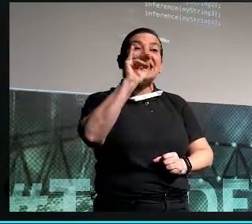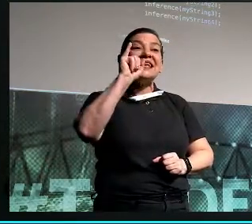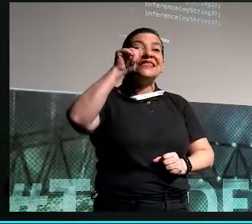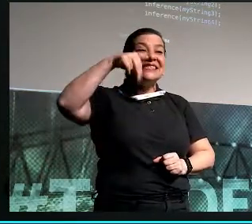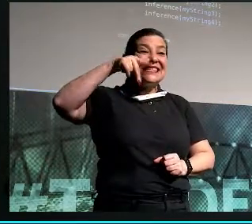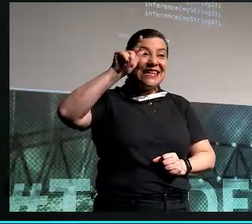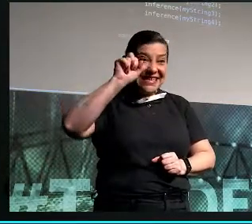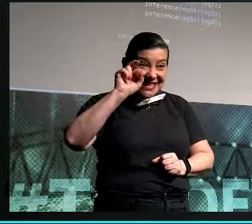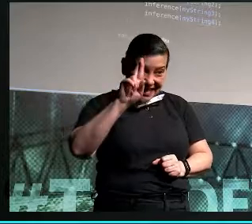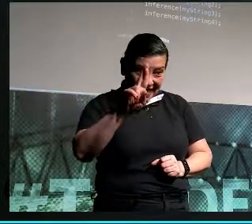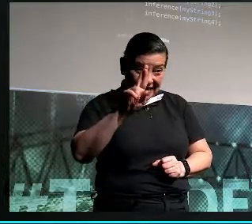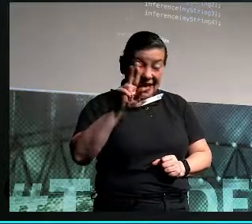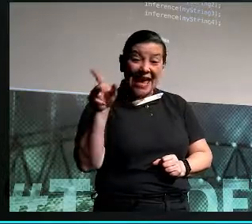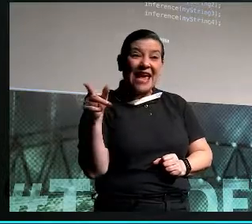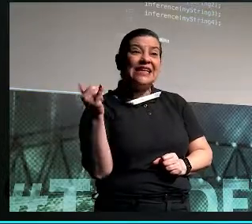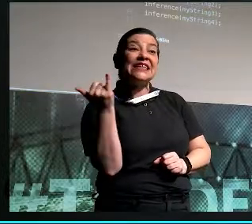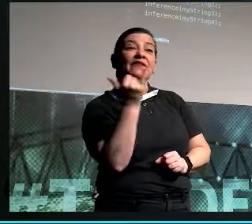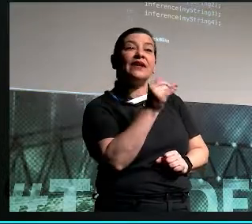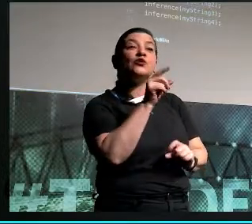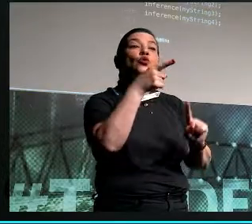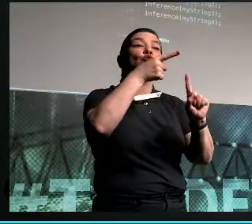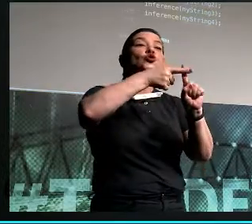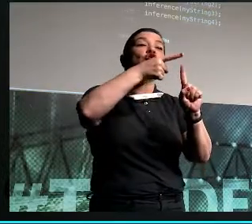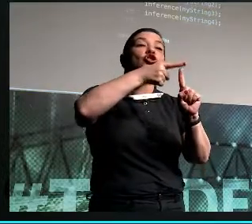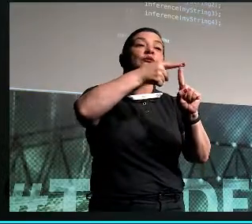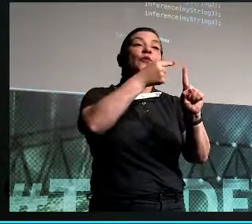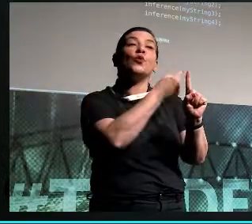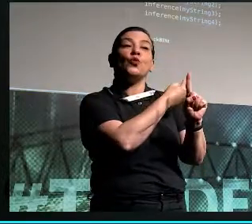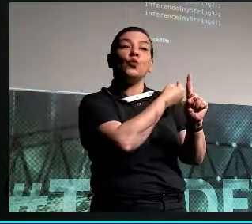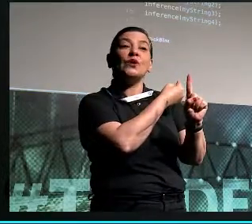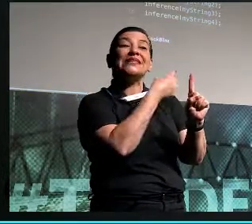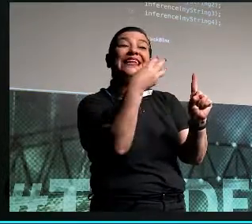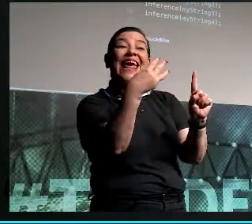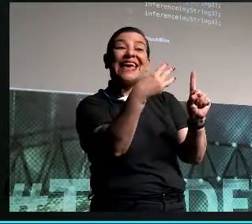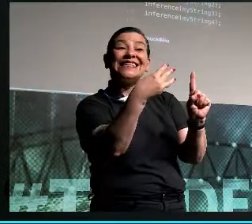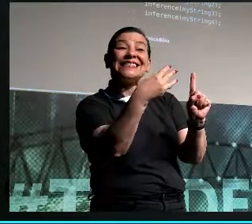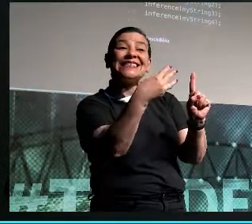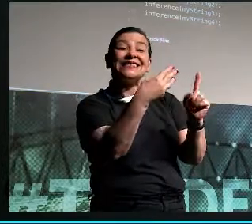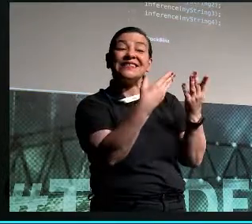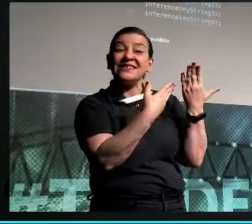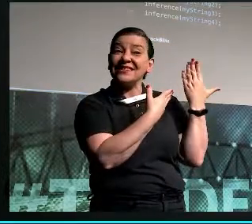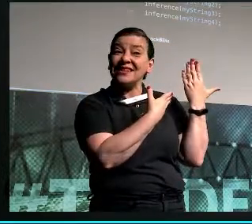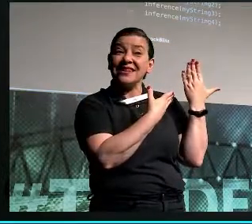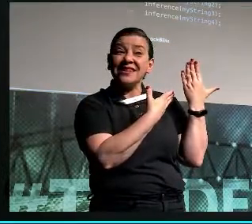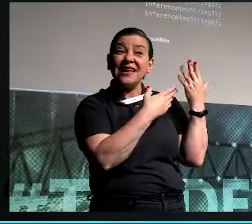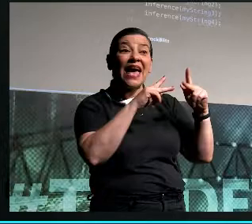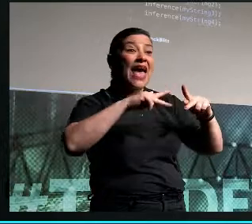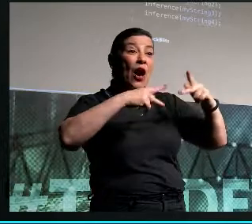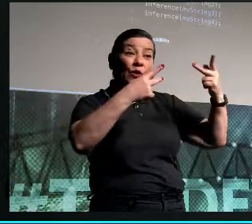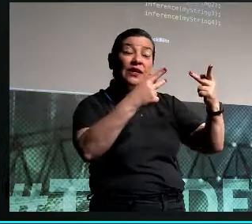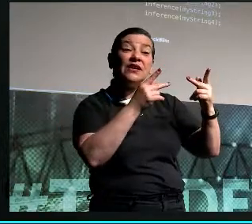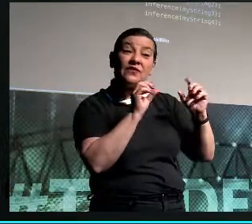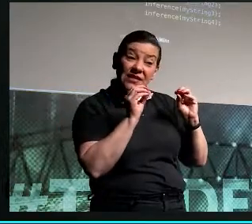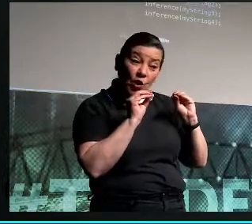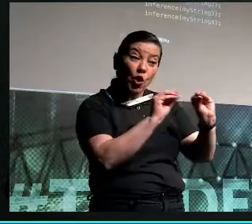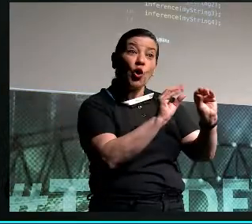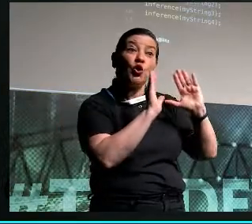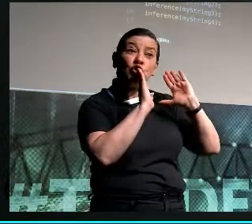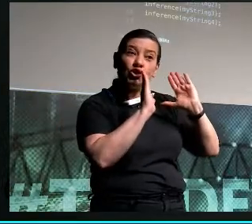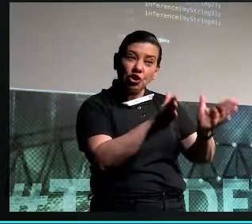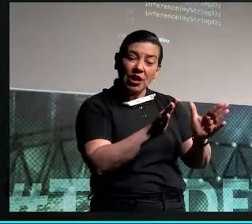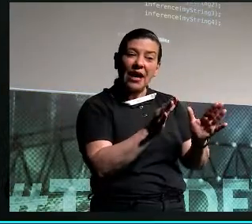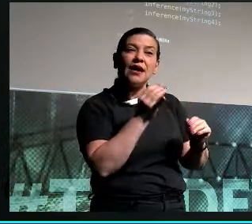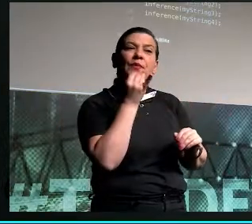está falando que o tipo dela não é string. Olha aqui, é string 3. É exatamente a string que você colocou aqui. Se eu viesse